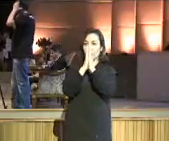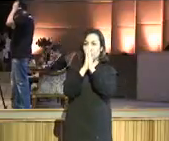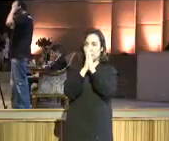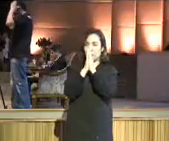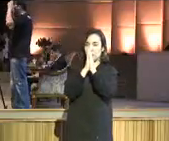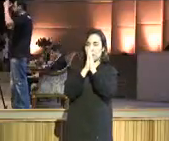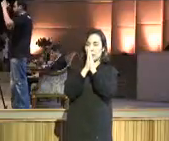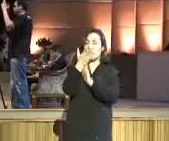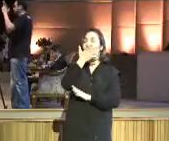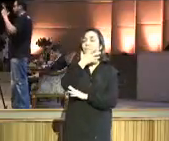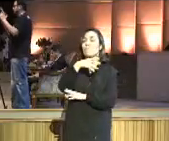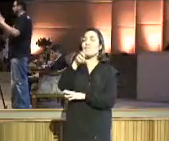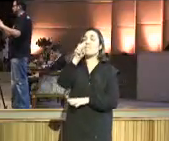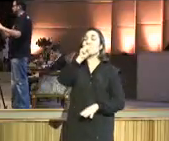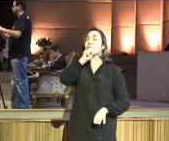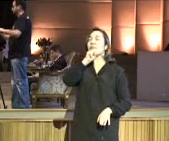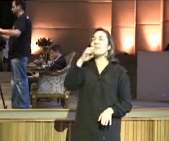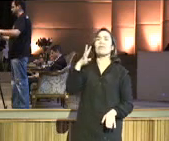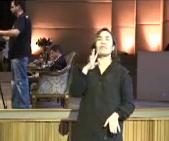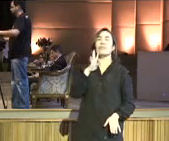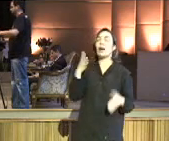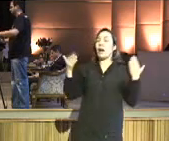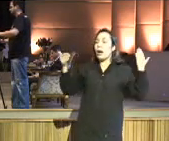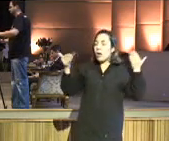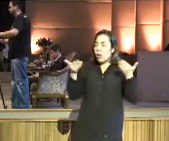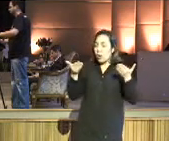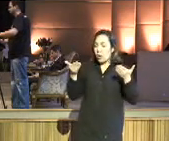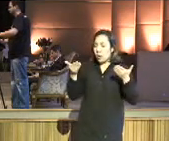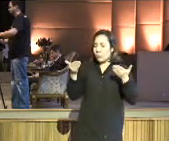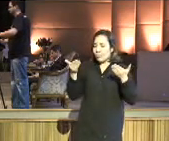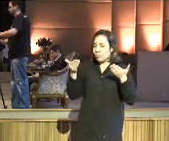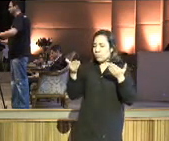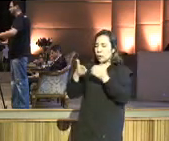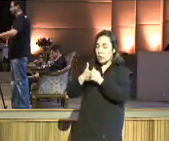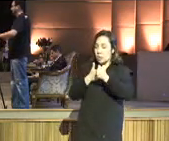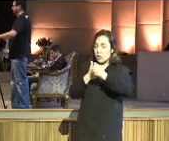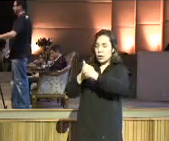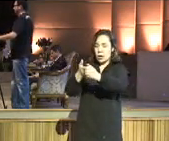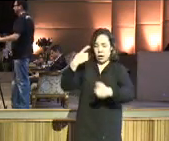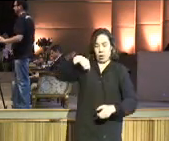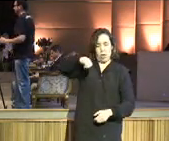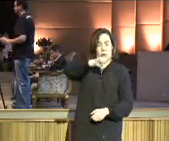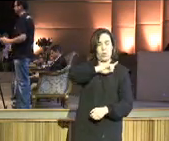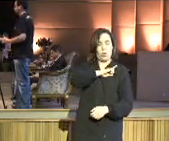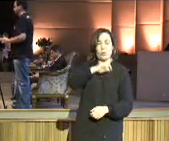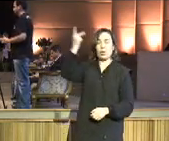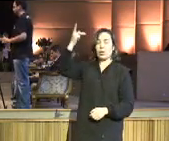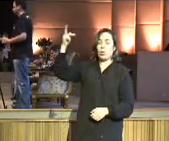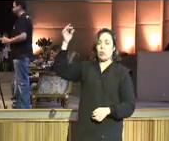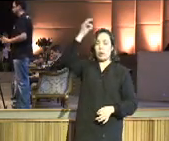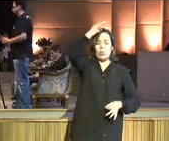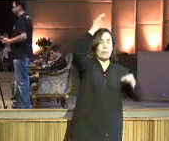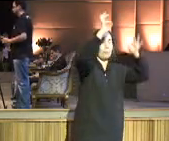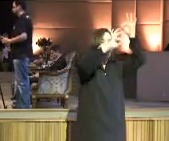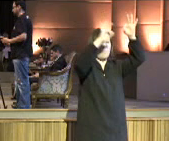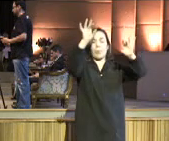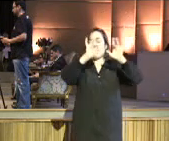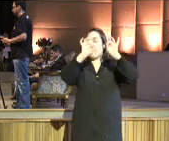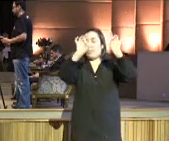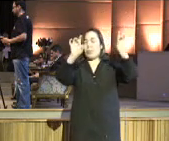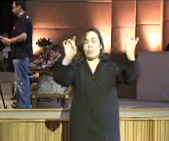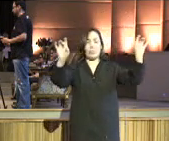dá-nos, Senhor, a presença, a direção, o convencimento do Teu Espírito a cada